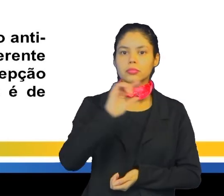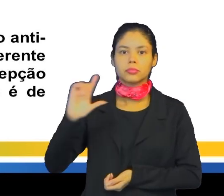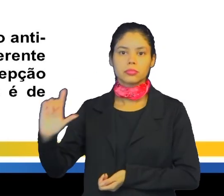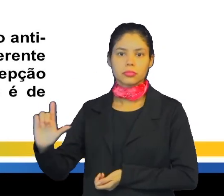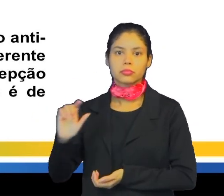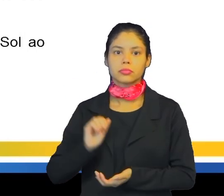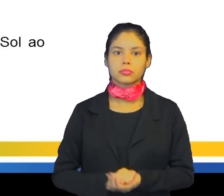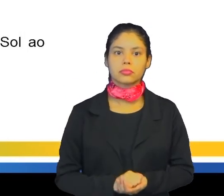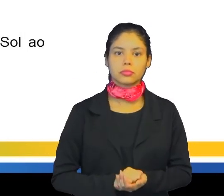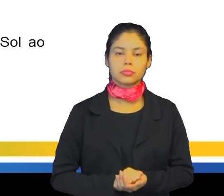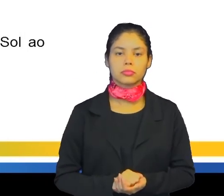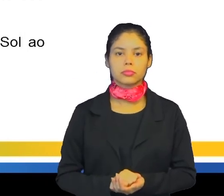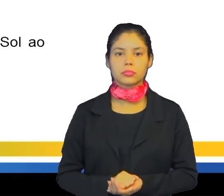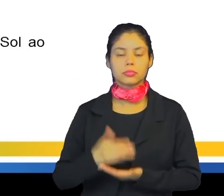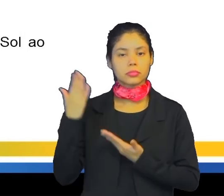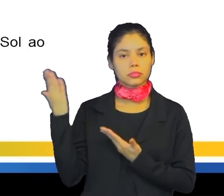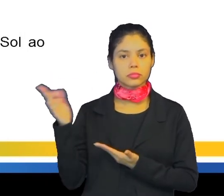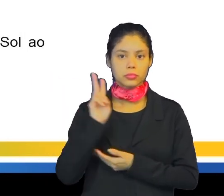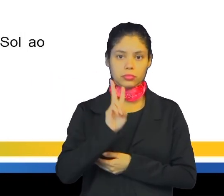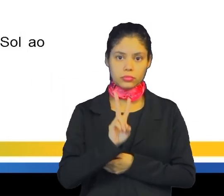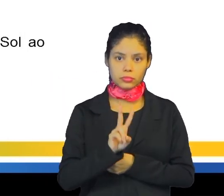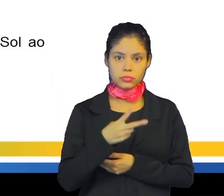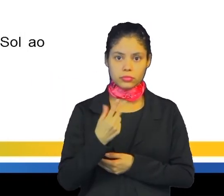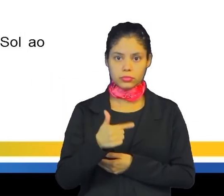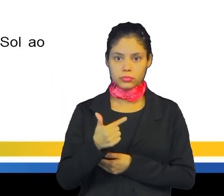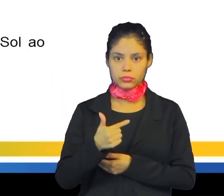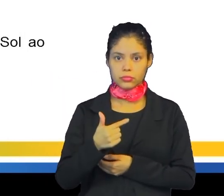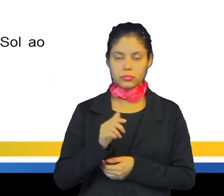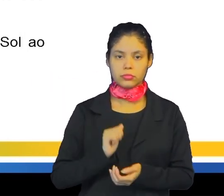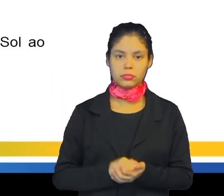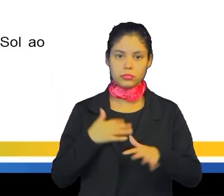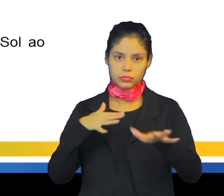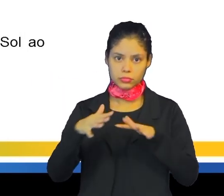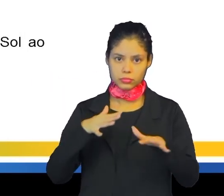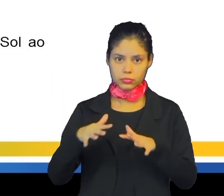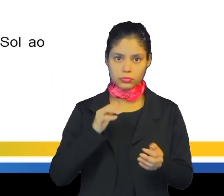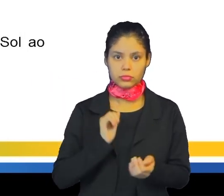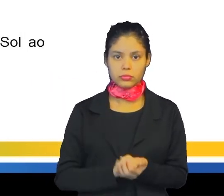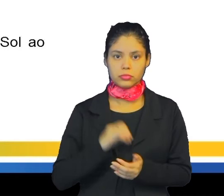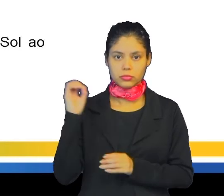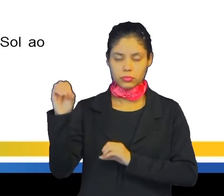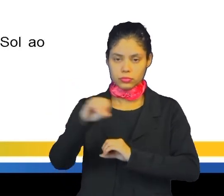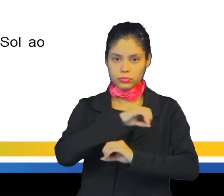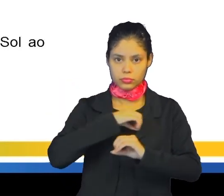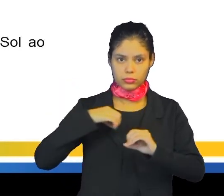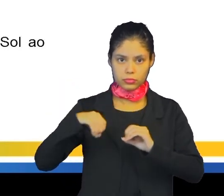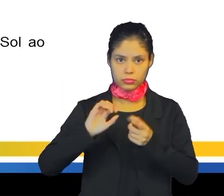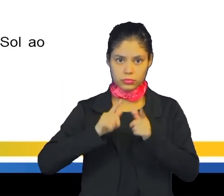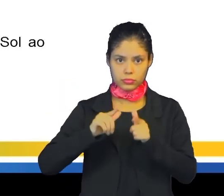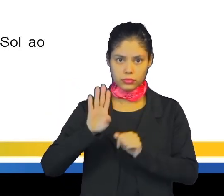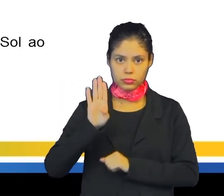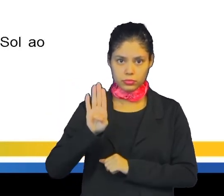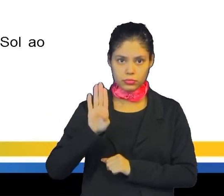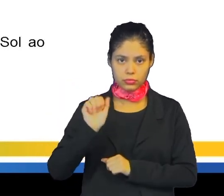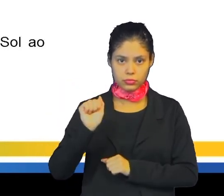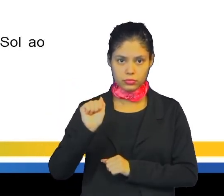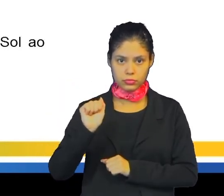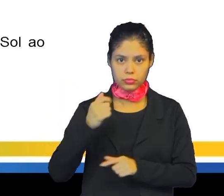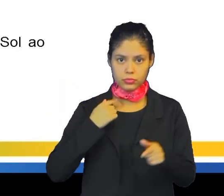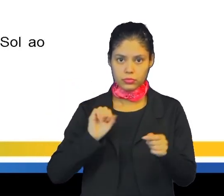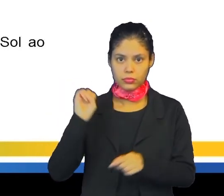para Oeste a questão número 2 o movimento de translação consiste na letra a a